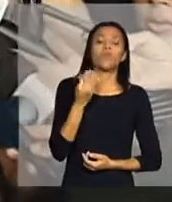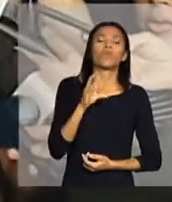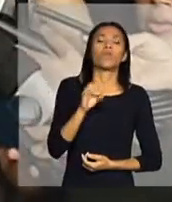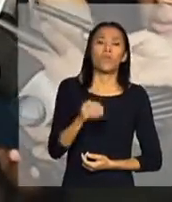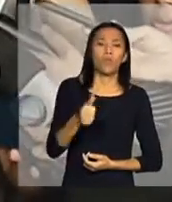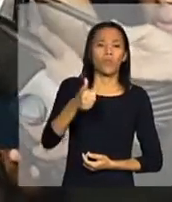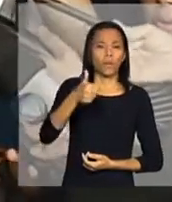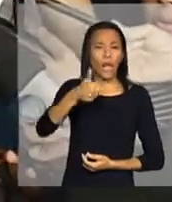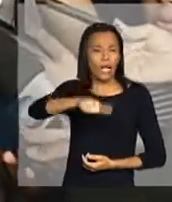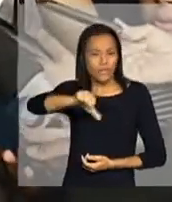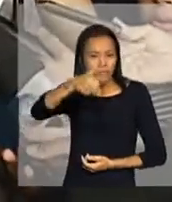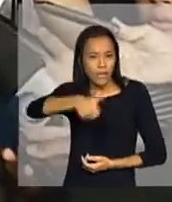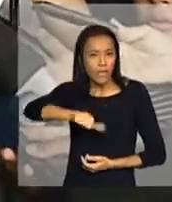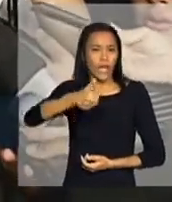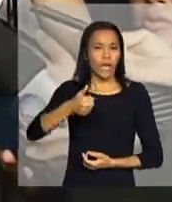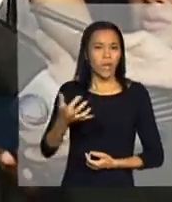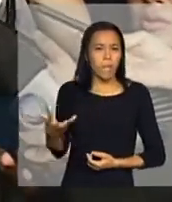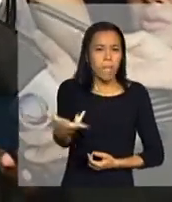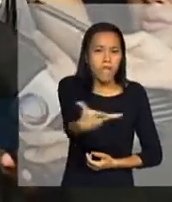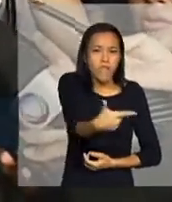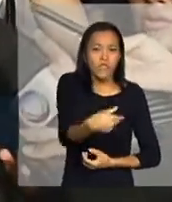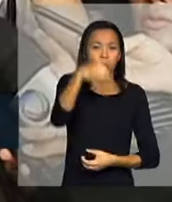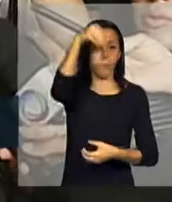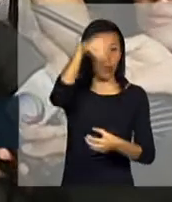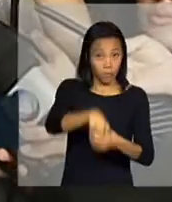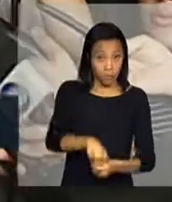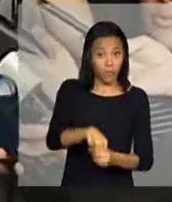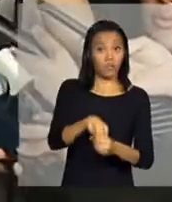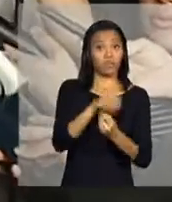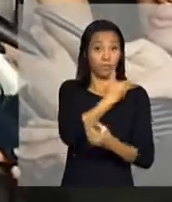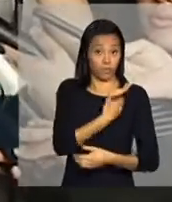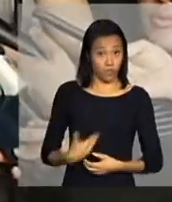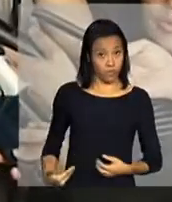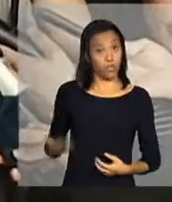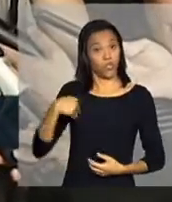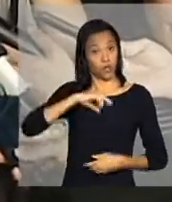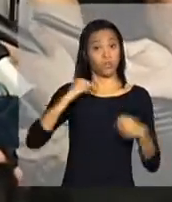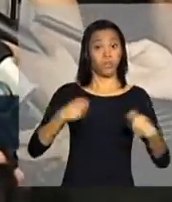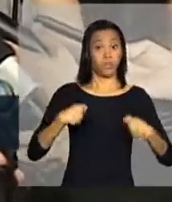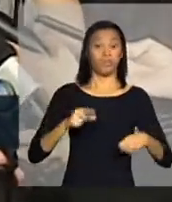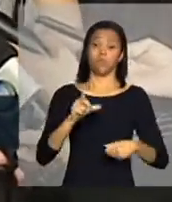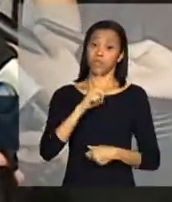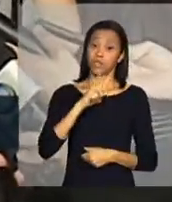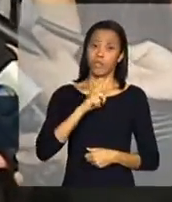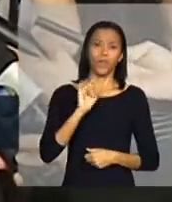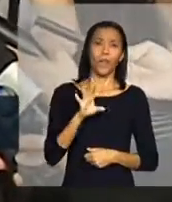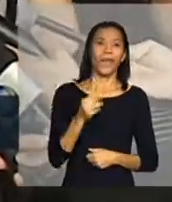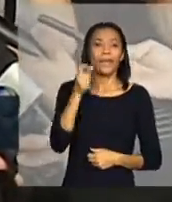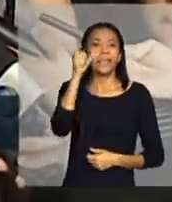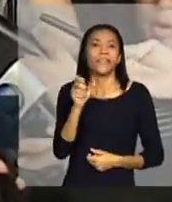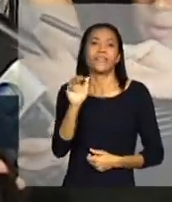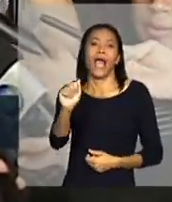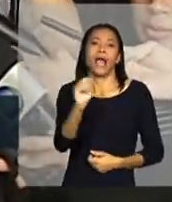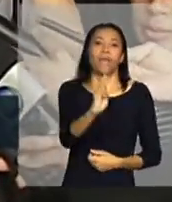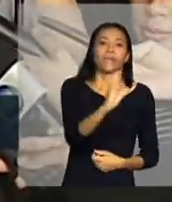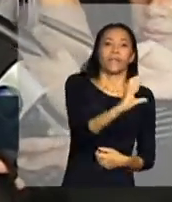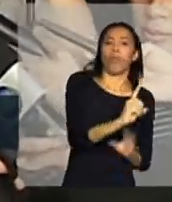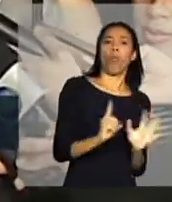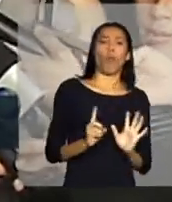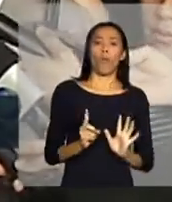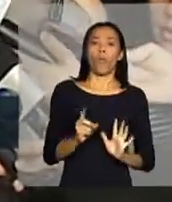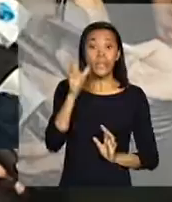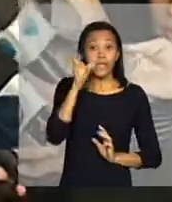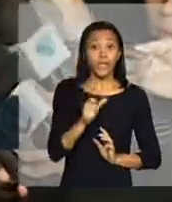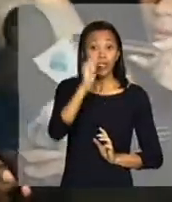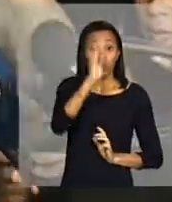de um aperfeiçoamento institucional que nós precisamos ter. Não se prende a interesses de A, B, C ou D, se prende a interesses do Estado